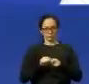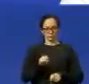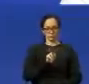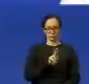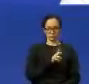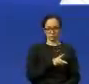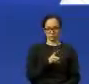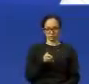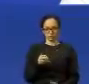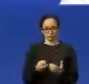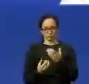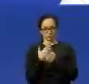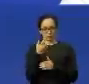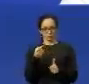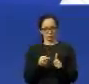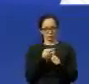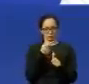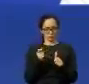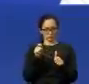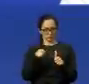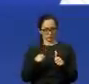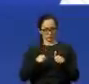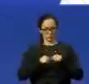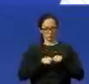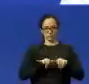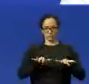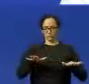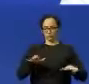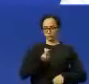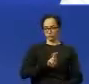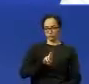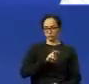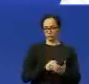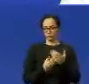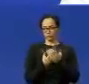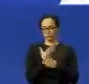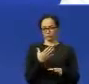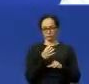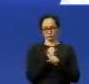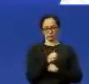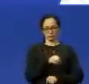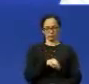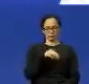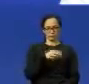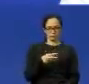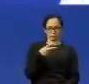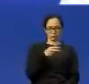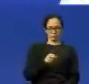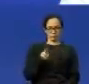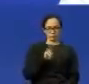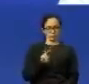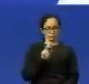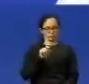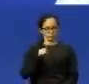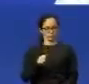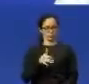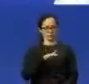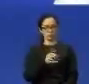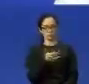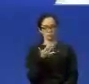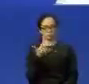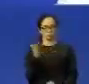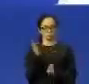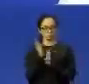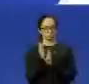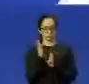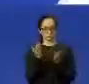diariamente em relação à primeira fase, a área total dos painéis que geram energia térmica em metro quadrado deverá ter o valor mais próximo de...